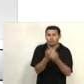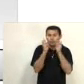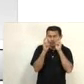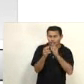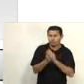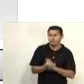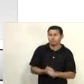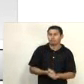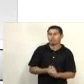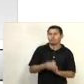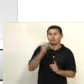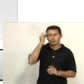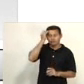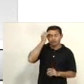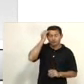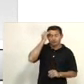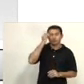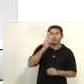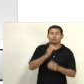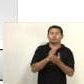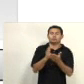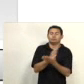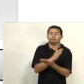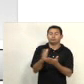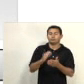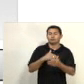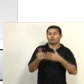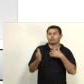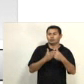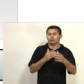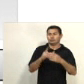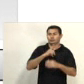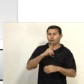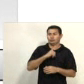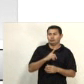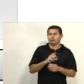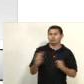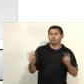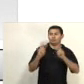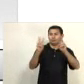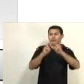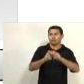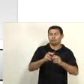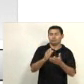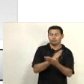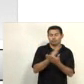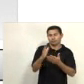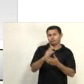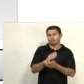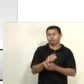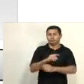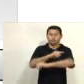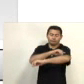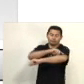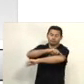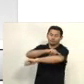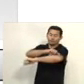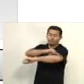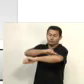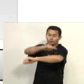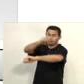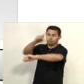interessante. Vamos imaginar aqui uma curva de distribuição qualquer, onde eu tenho uma média, né, distribuição normal padronizada média